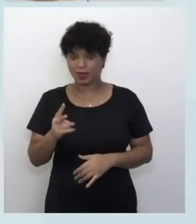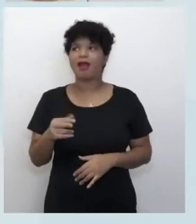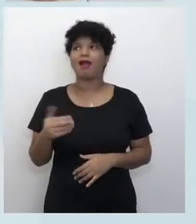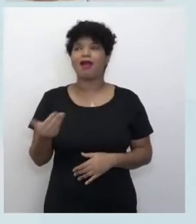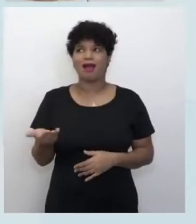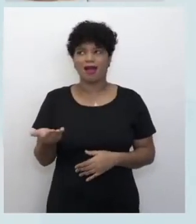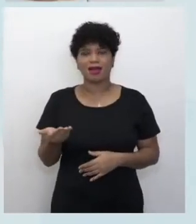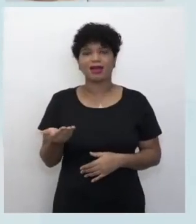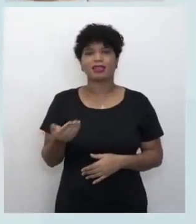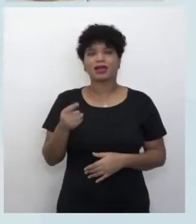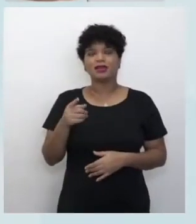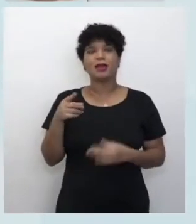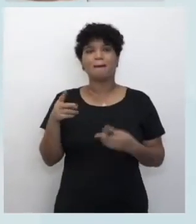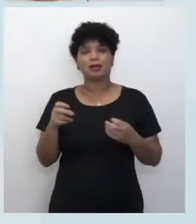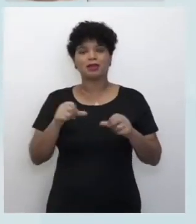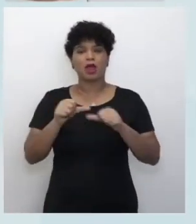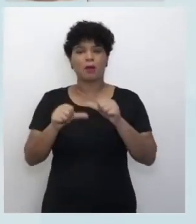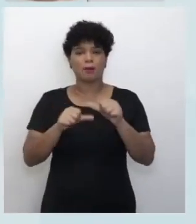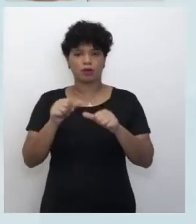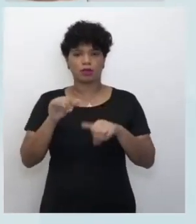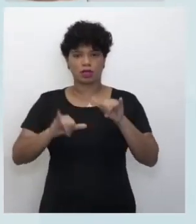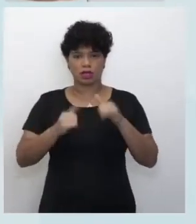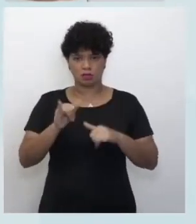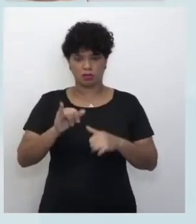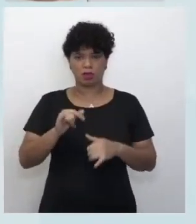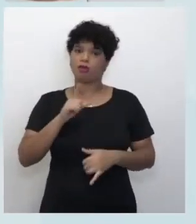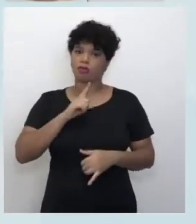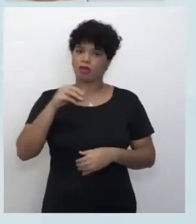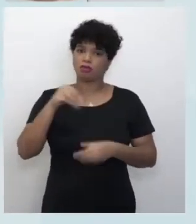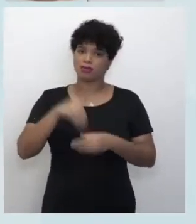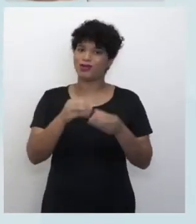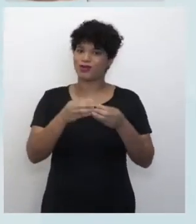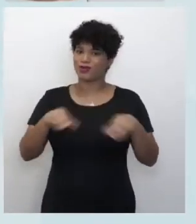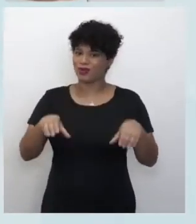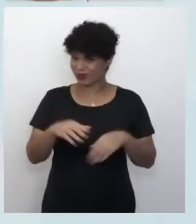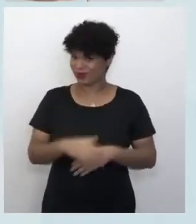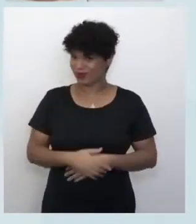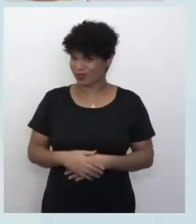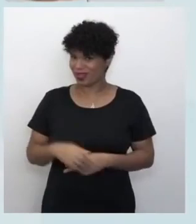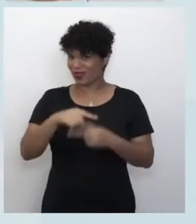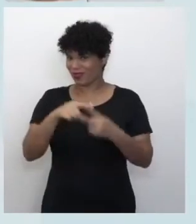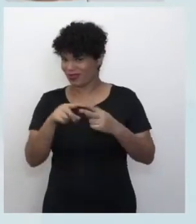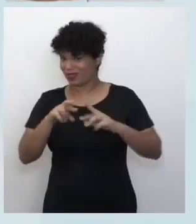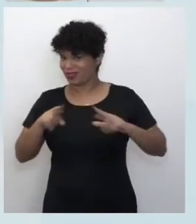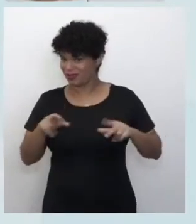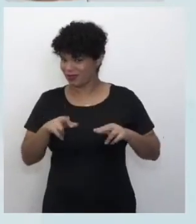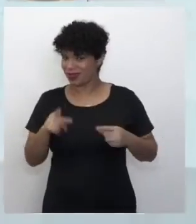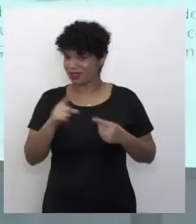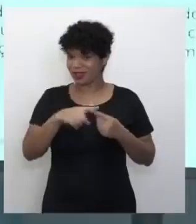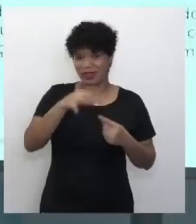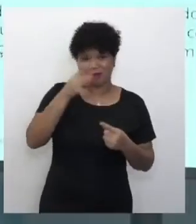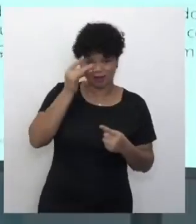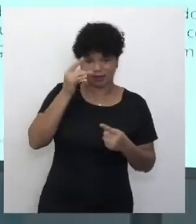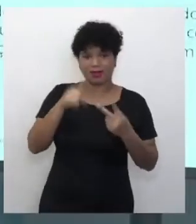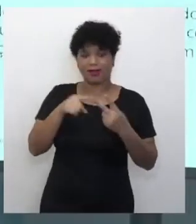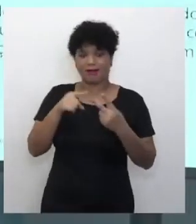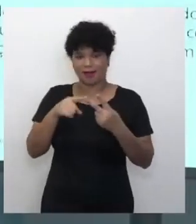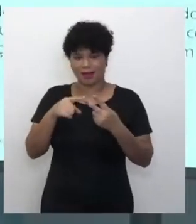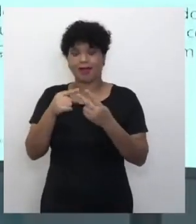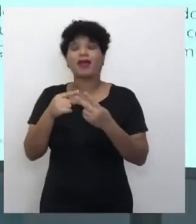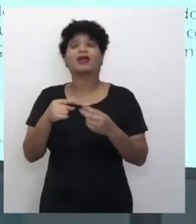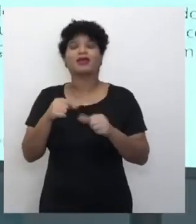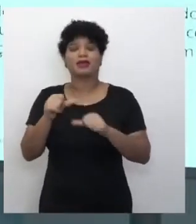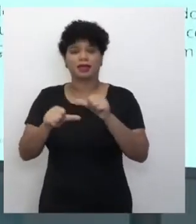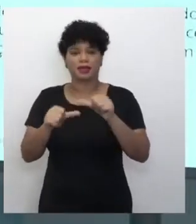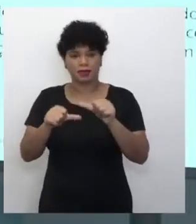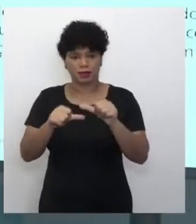ocorreu uma transformação química, certo? Então, transformação física, não ocorre alteração na composição